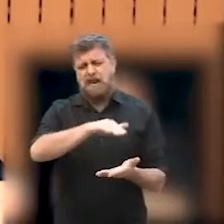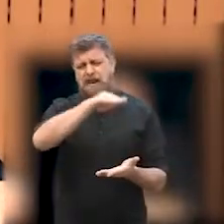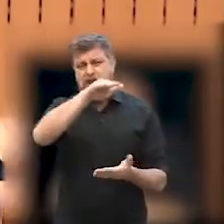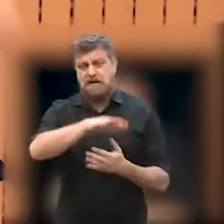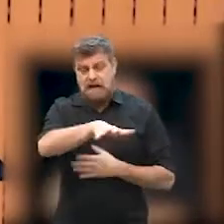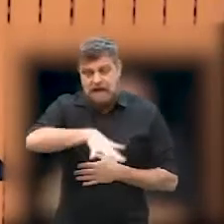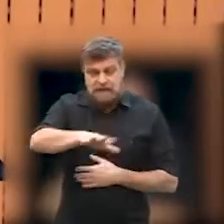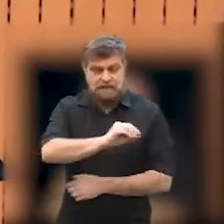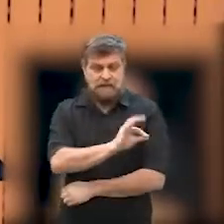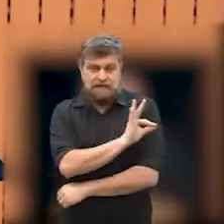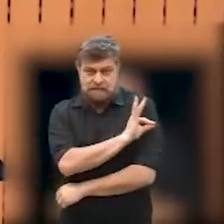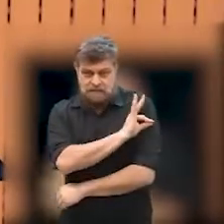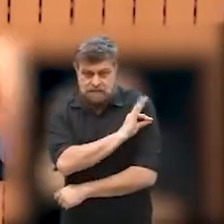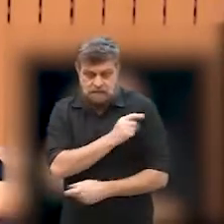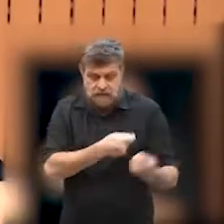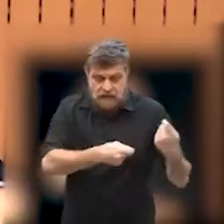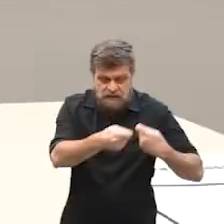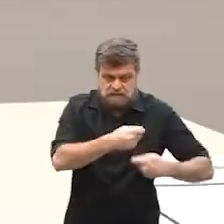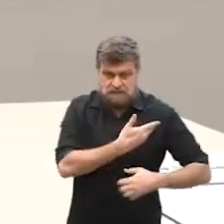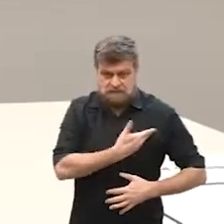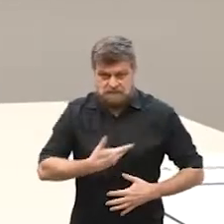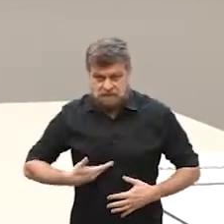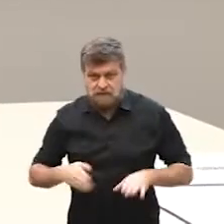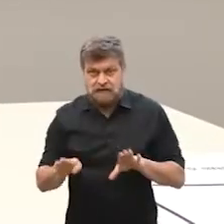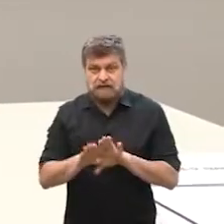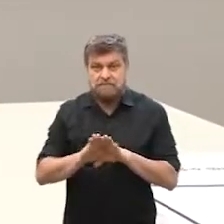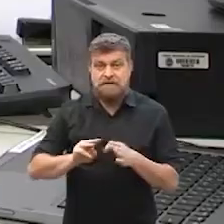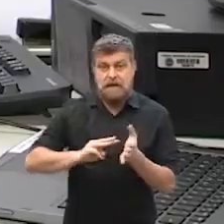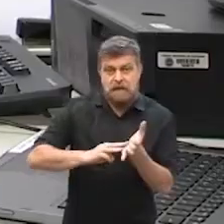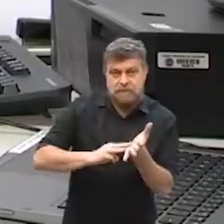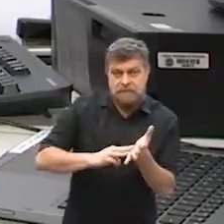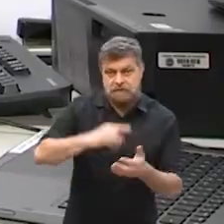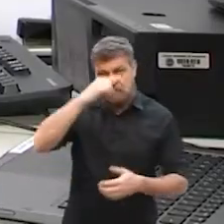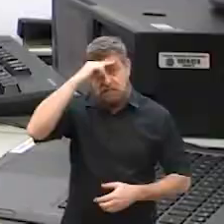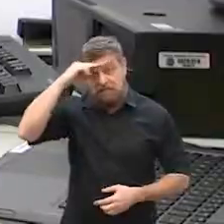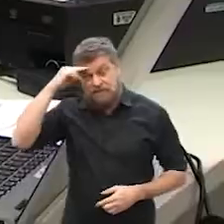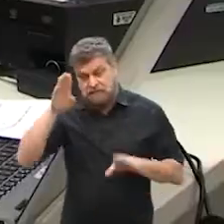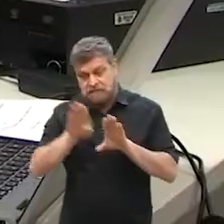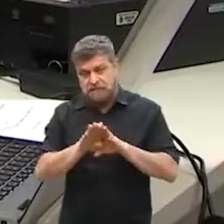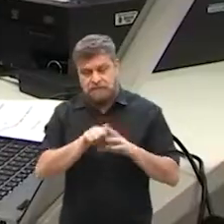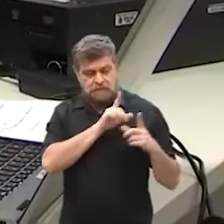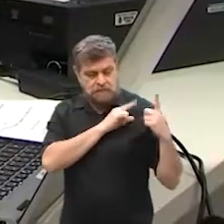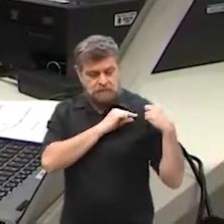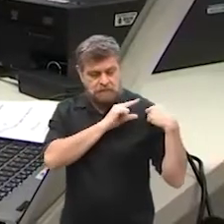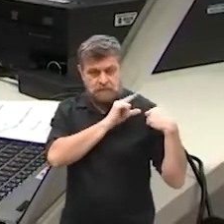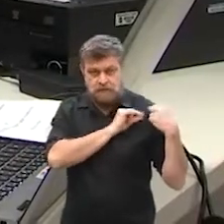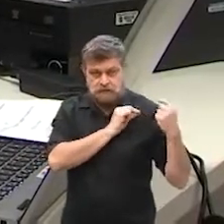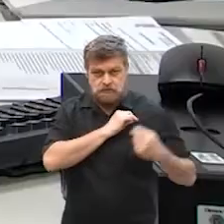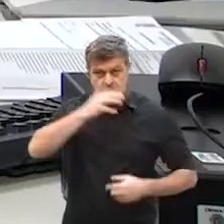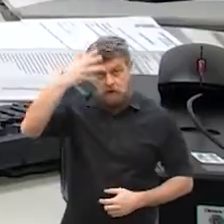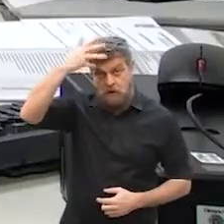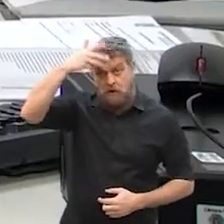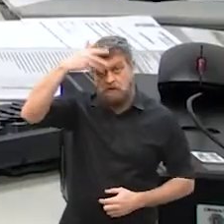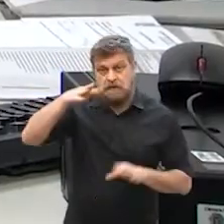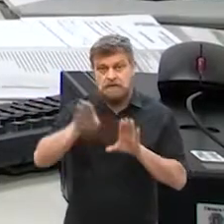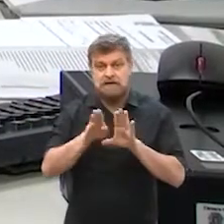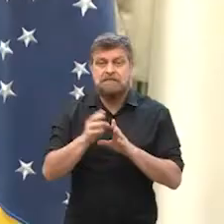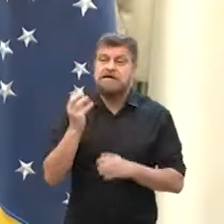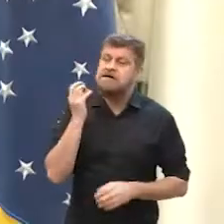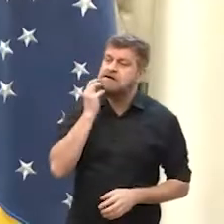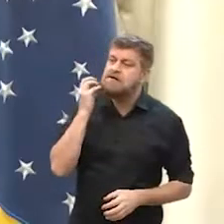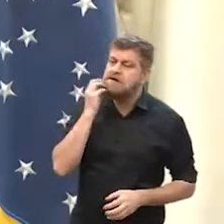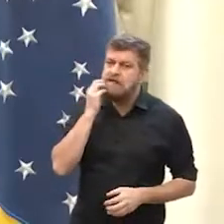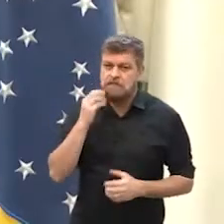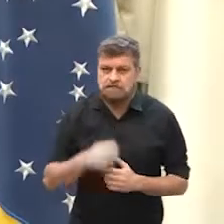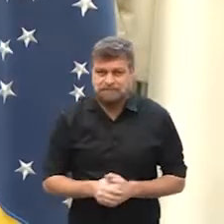que tem ainda como membros os vereadores Felipe Marquesi, Major Jaime, Rodrigo da Farmadic e Igor Diego.